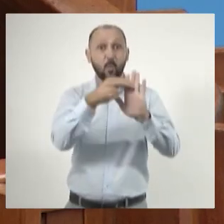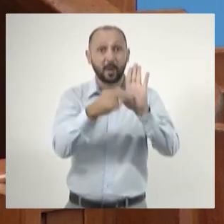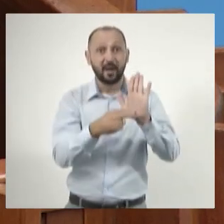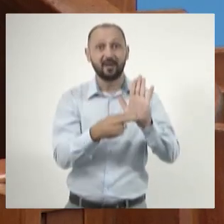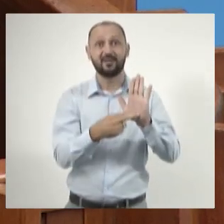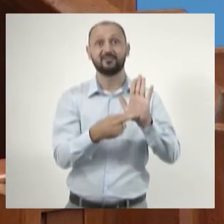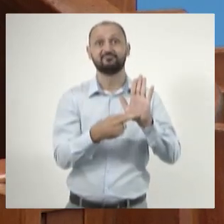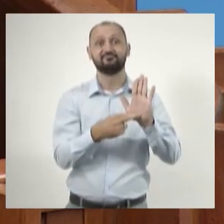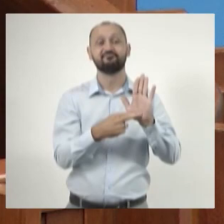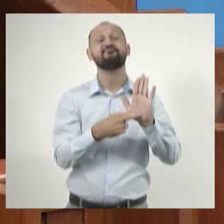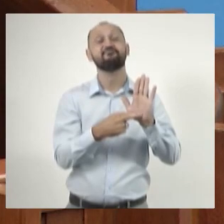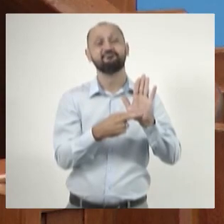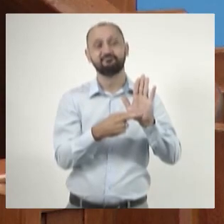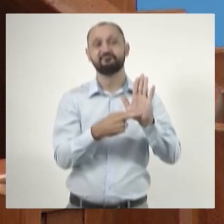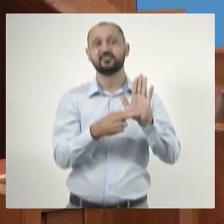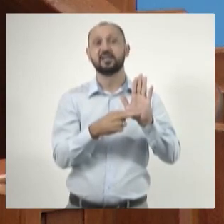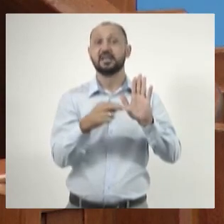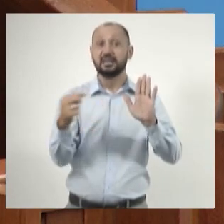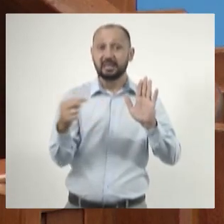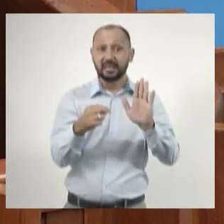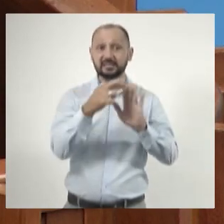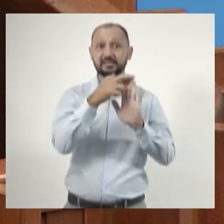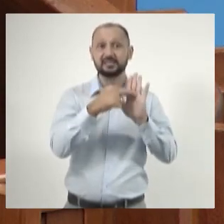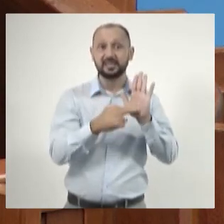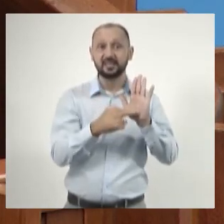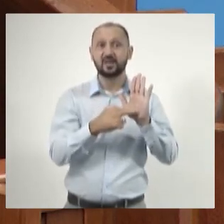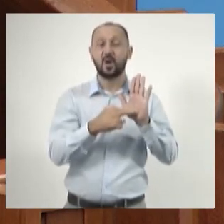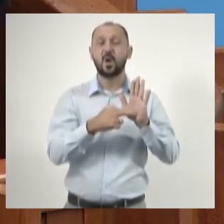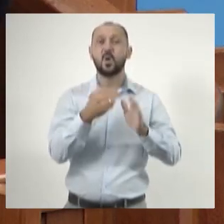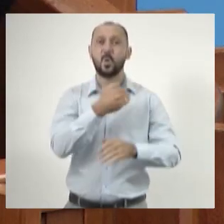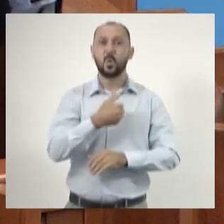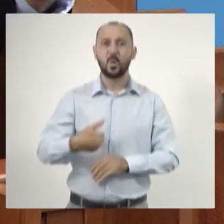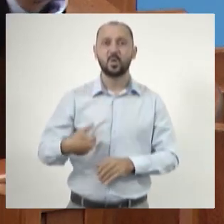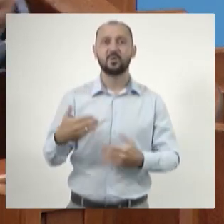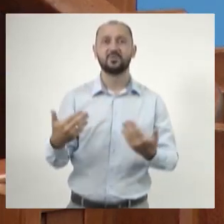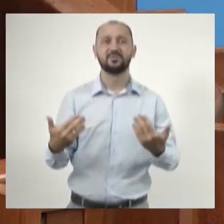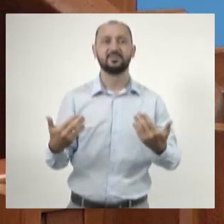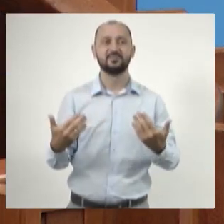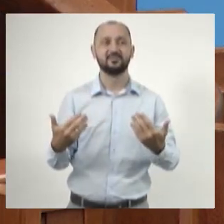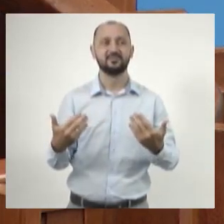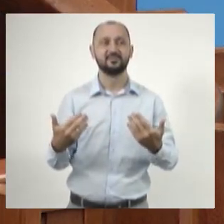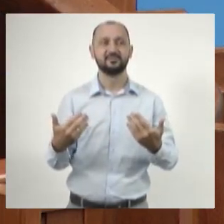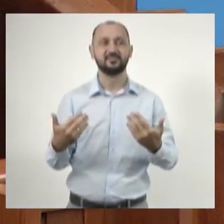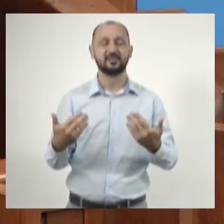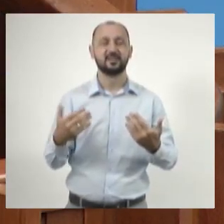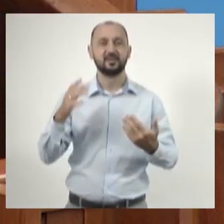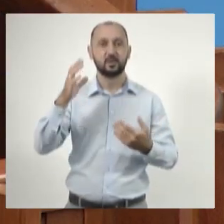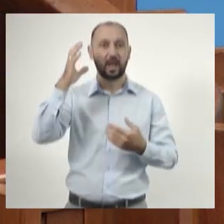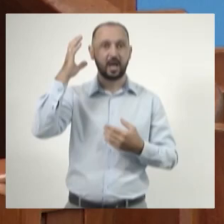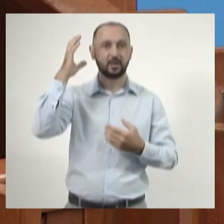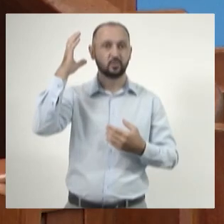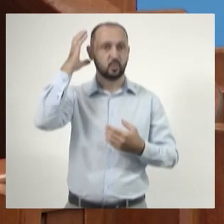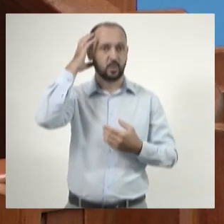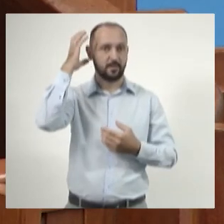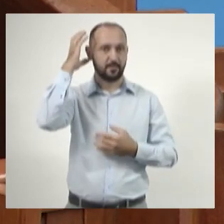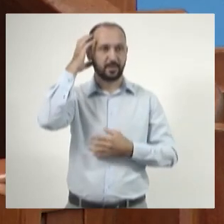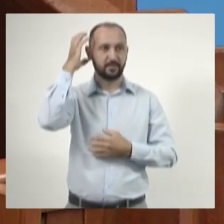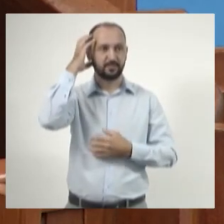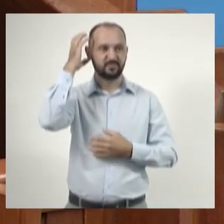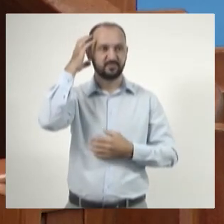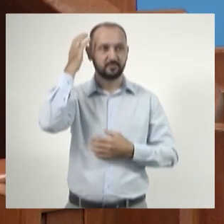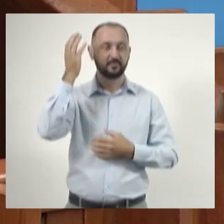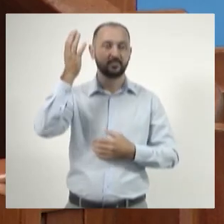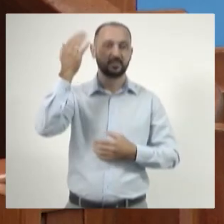regra. E essa regra, o governo de Cuiabá, que